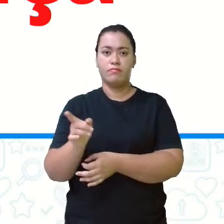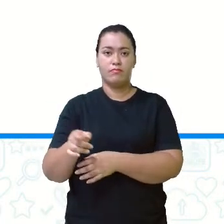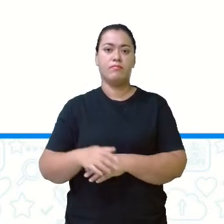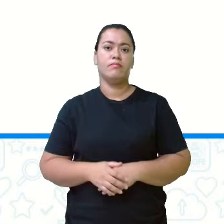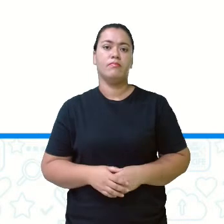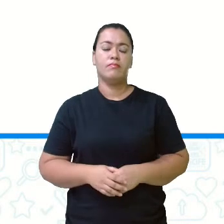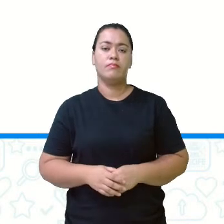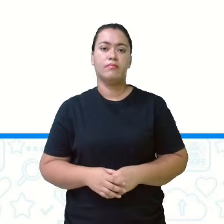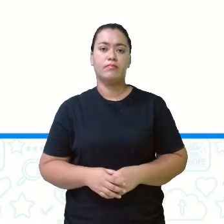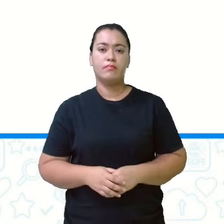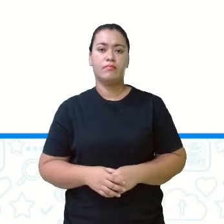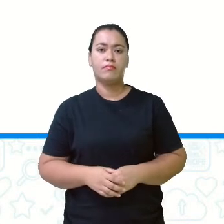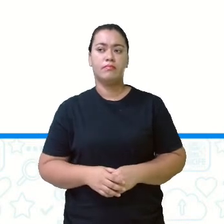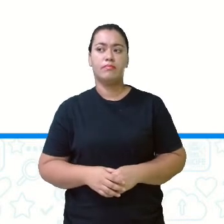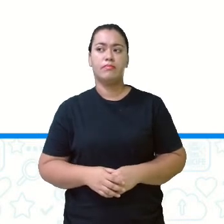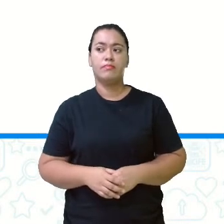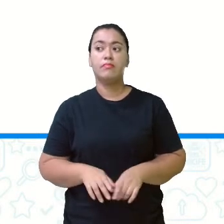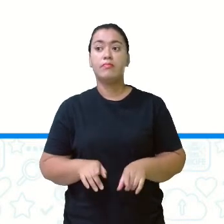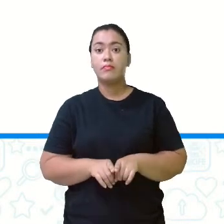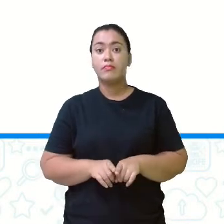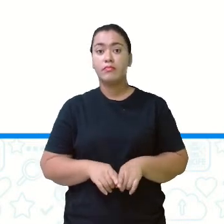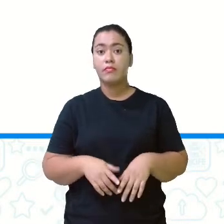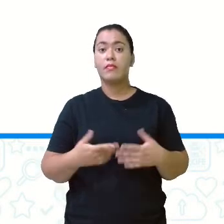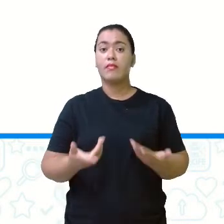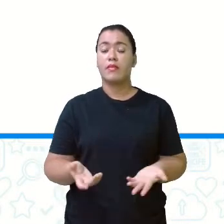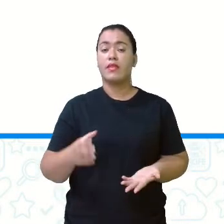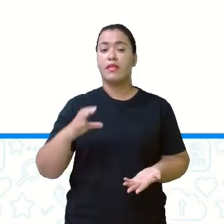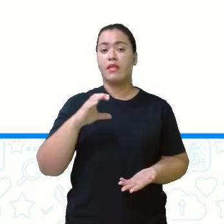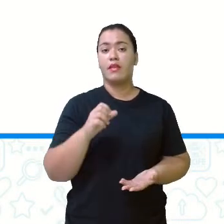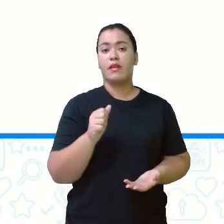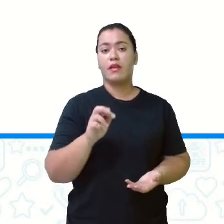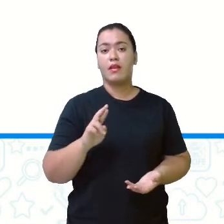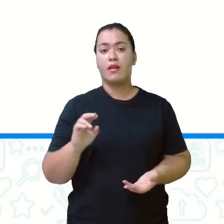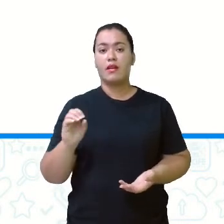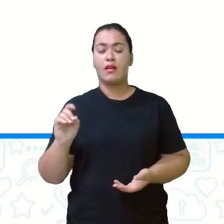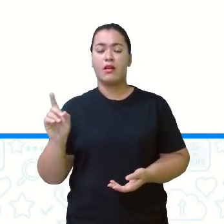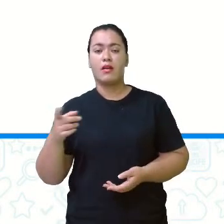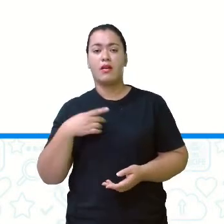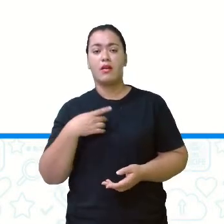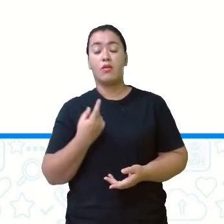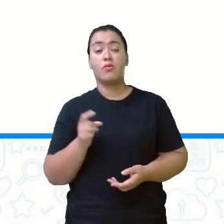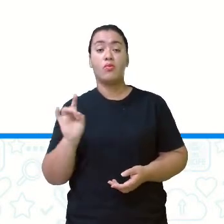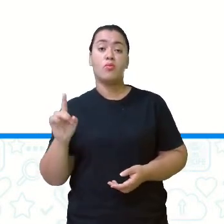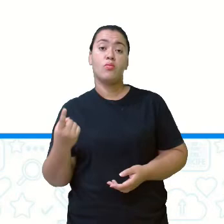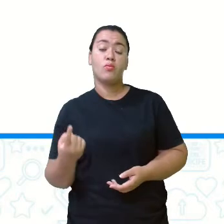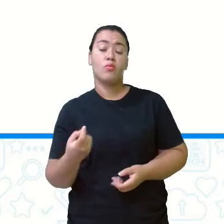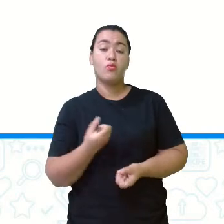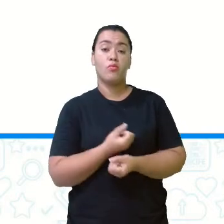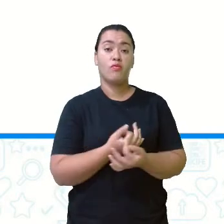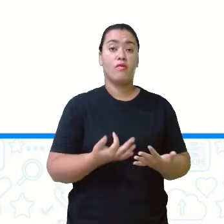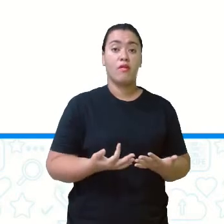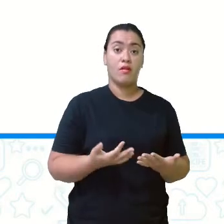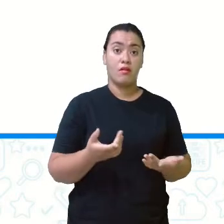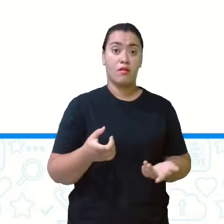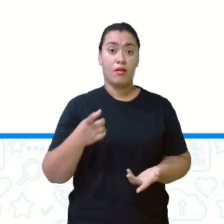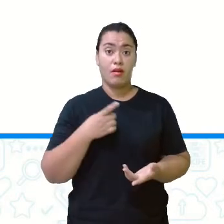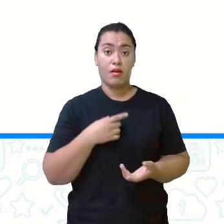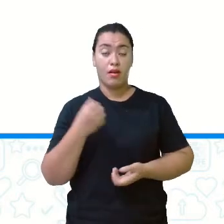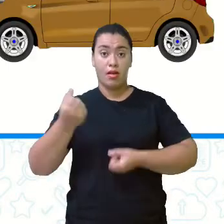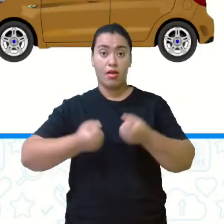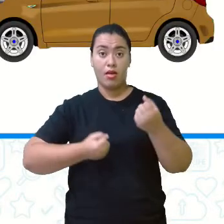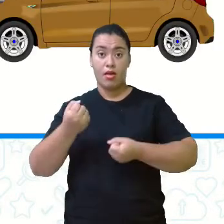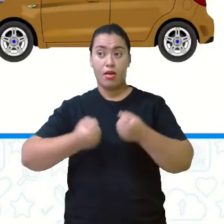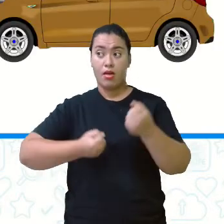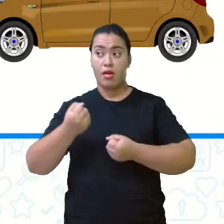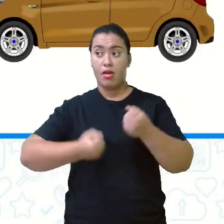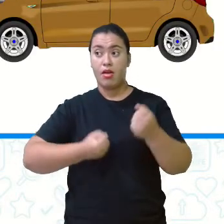forma. E aí, também pode ser no singular ou no plural, de acordo com o número. Eu tenho um carro ou